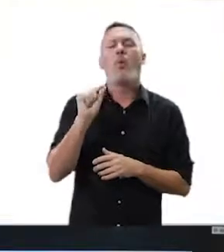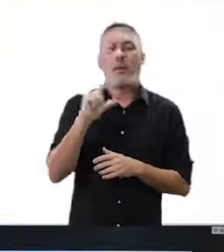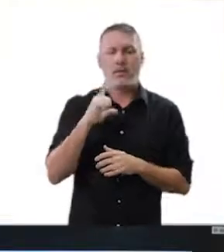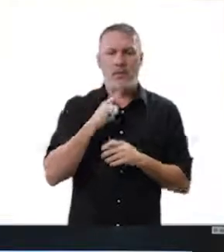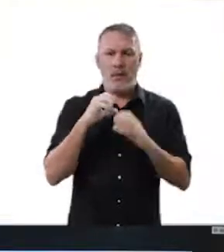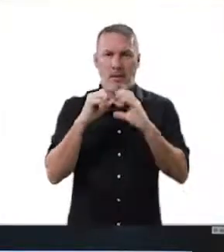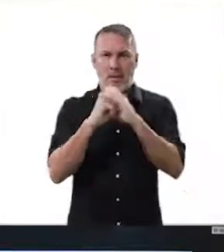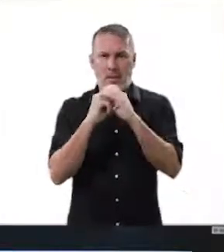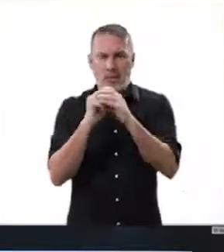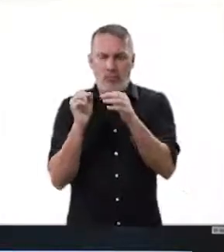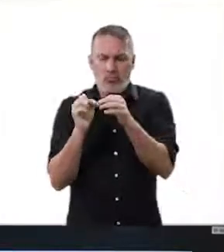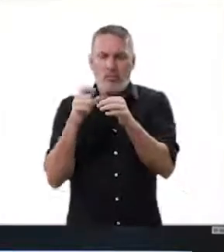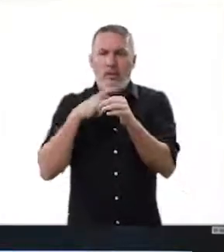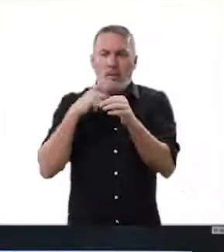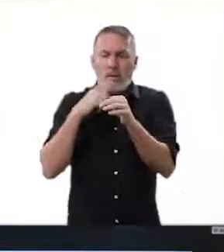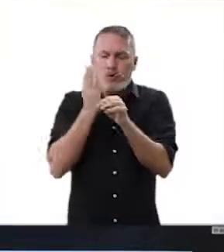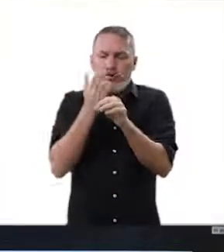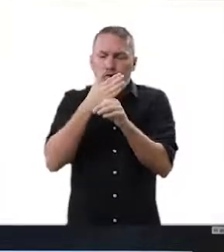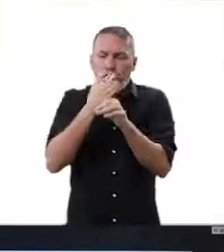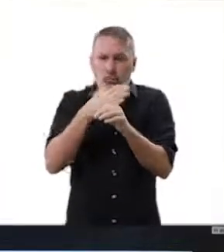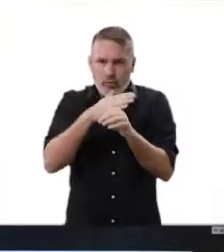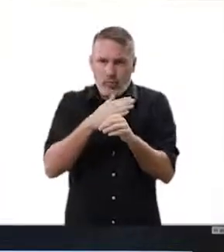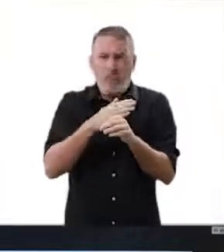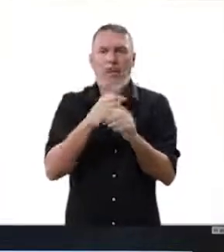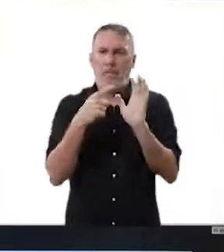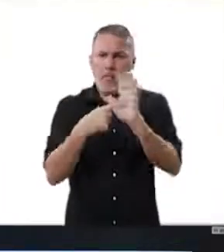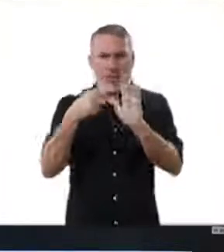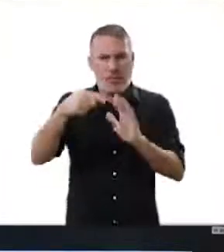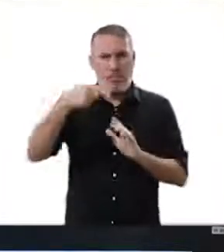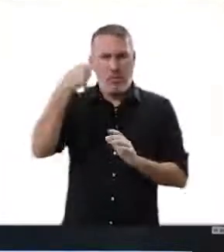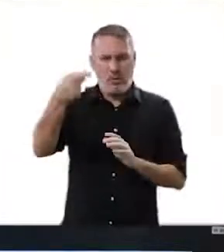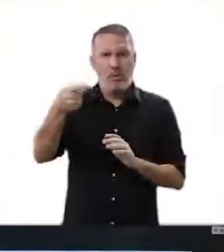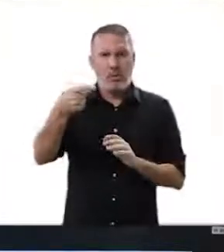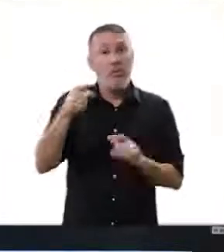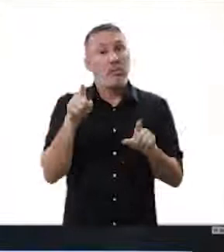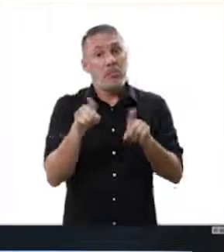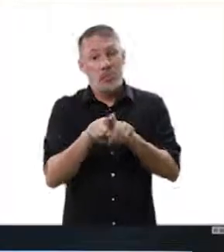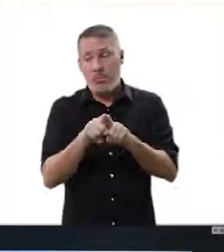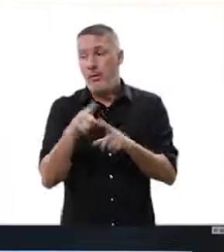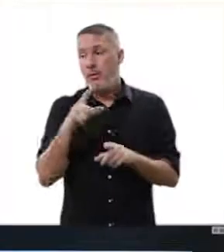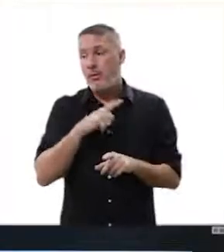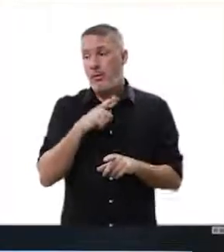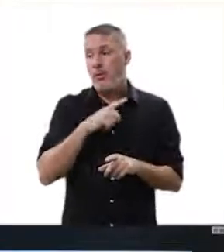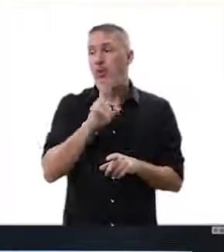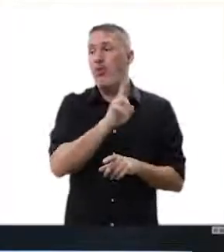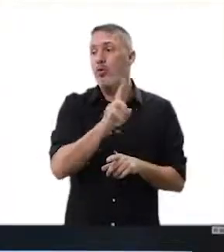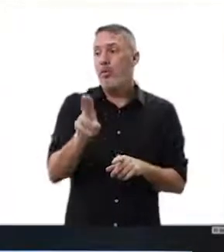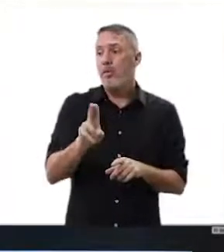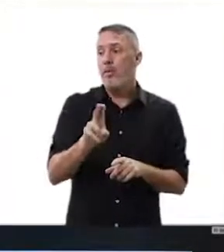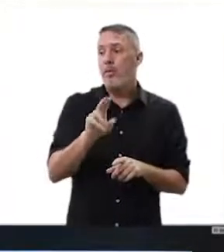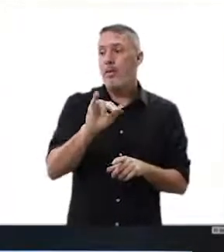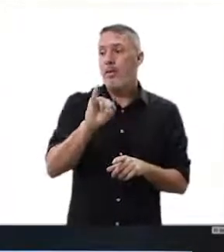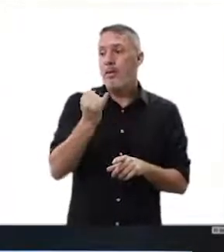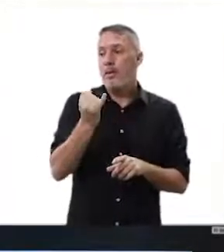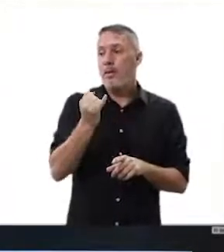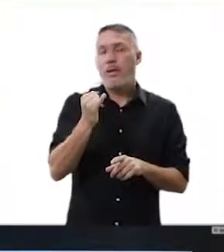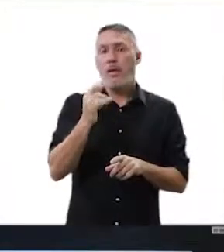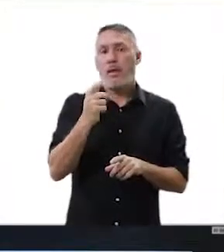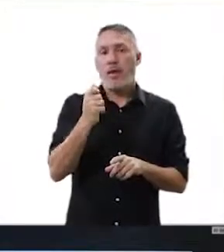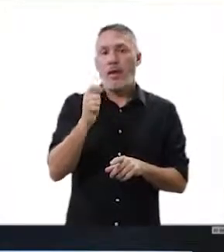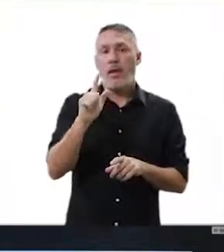ser chamado de hialoplasma ou de citosol, que na realidade é a substância que preenche